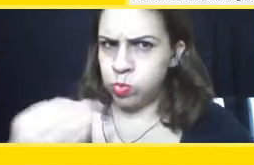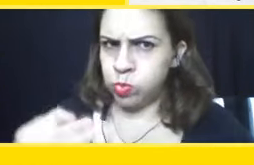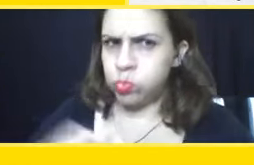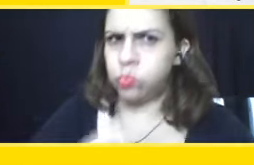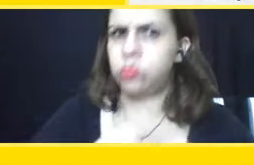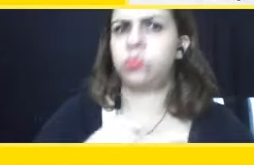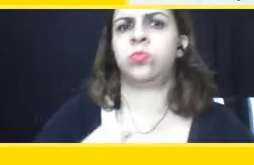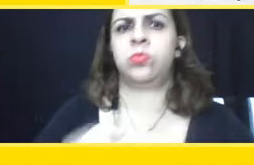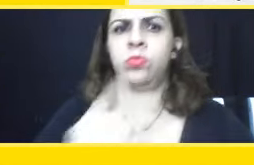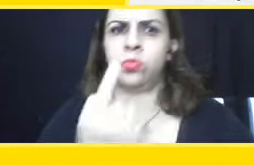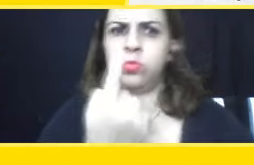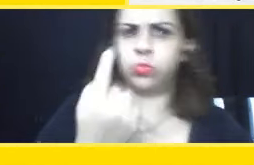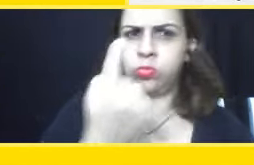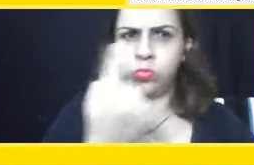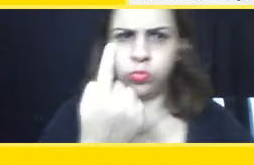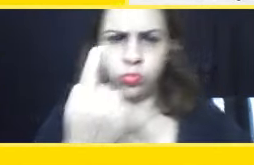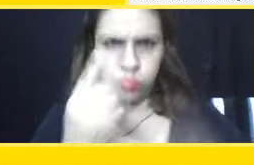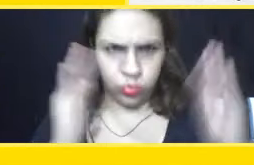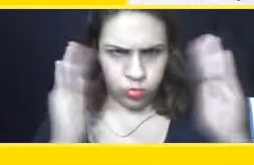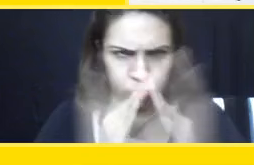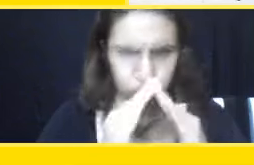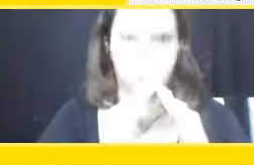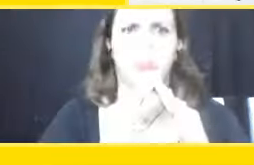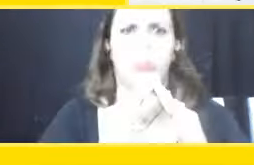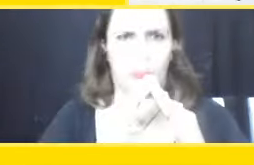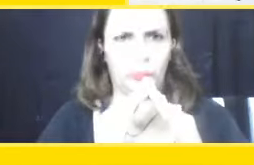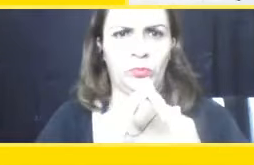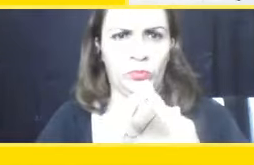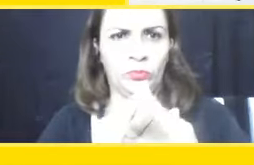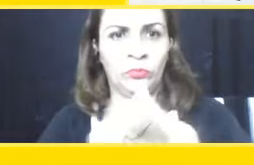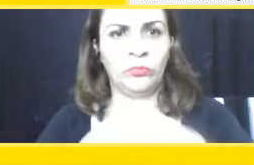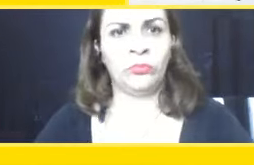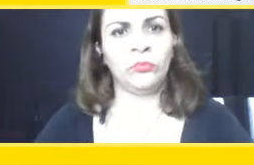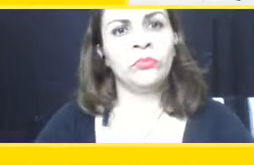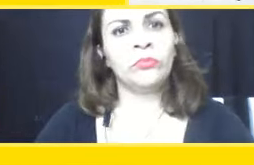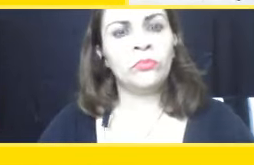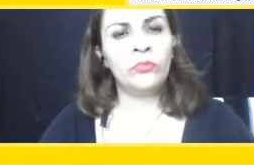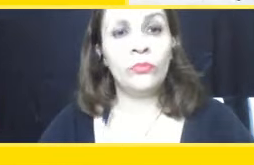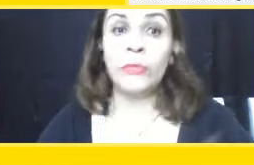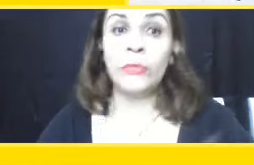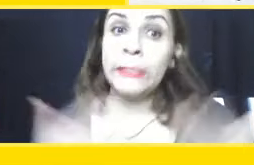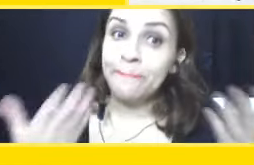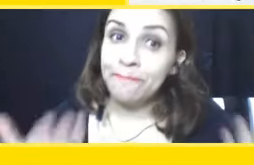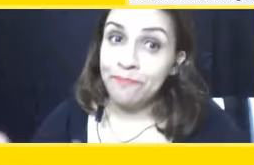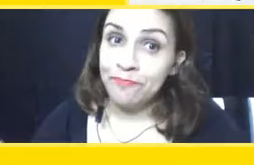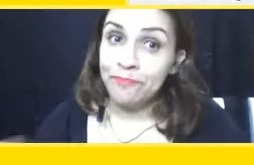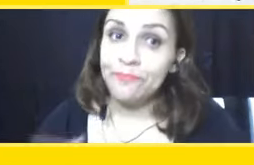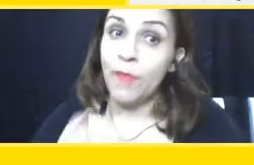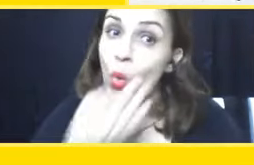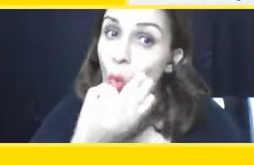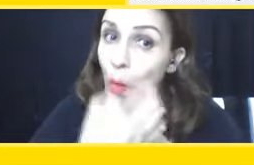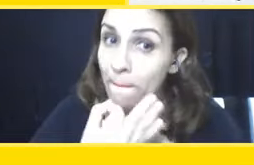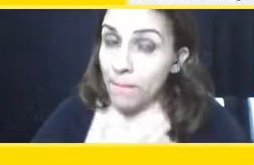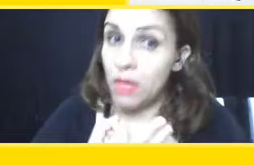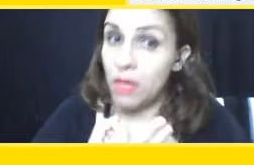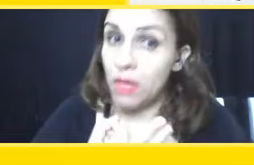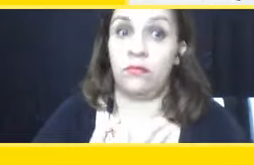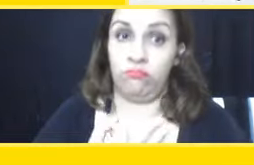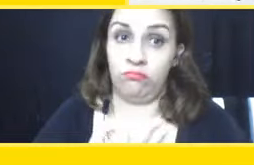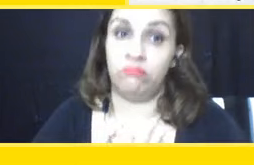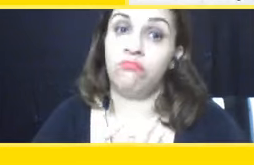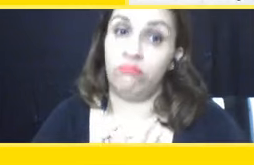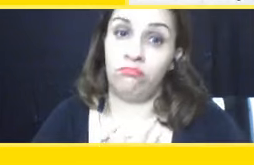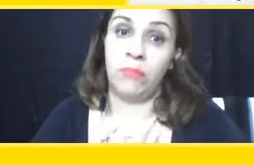de isolamento social do Brasil, um dos primeiros no Brasil, certo? Então, eu acho que isso